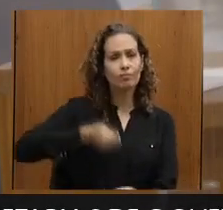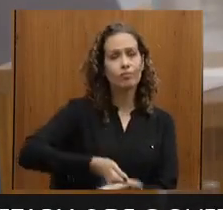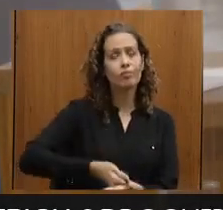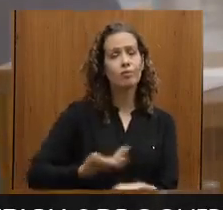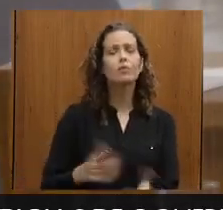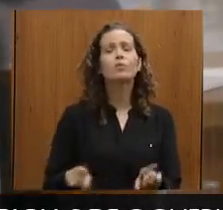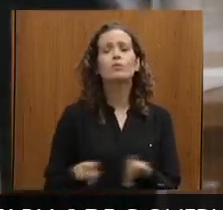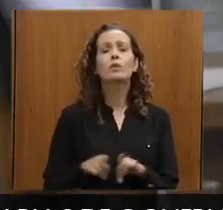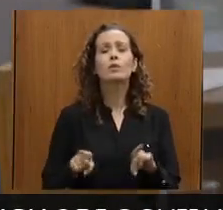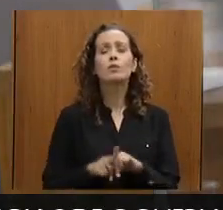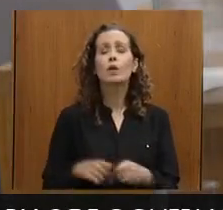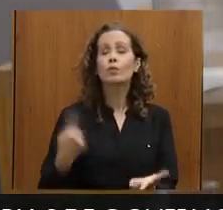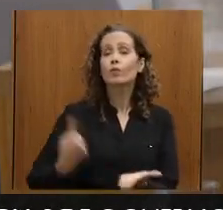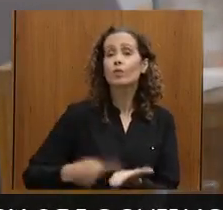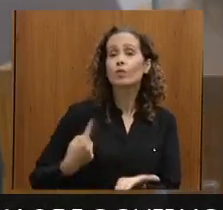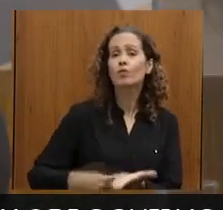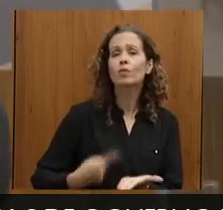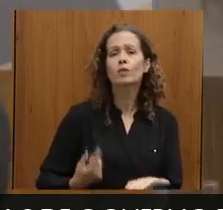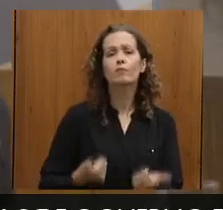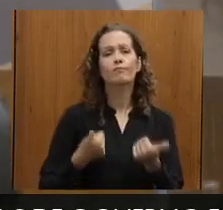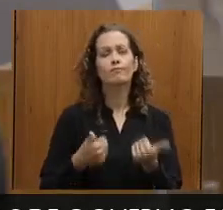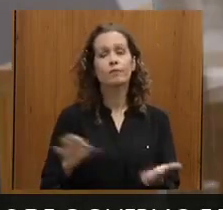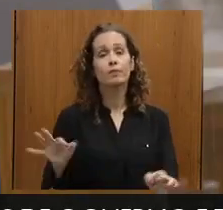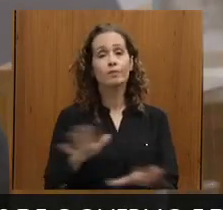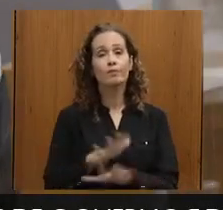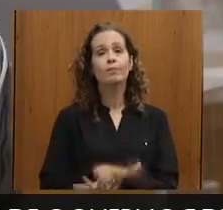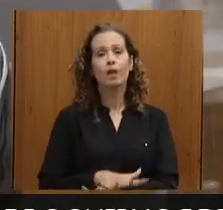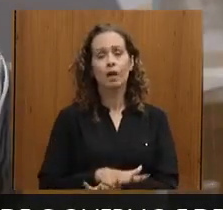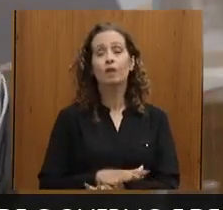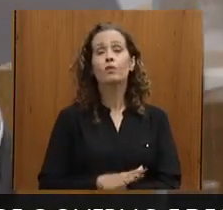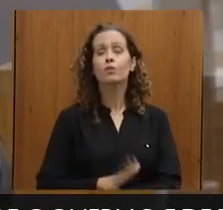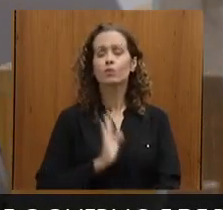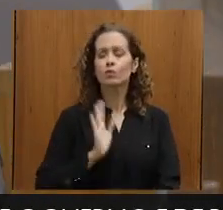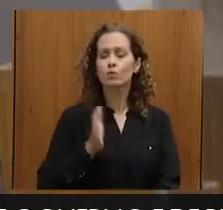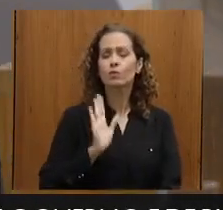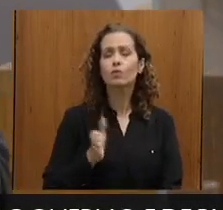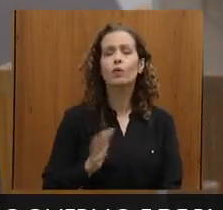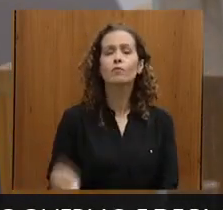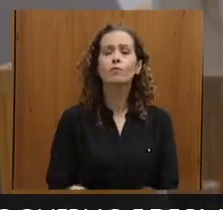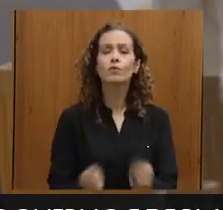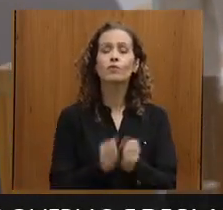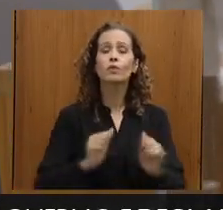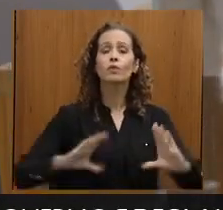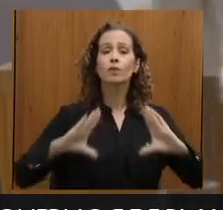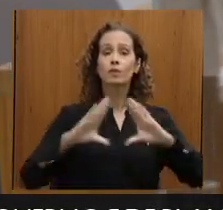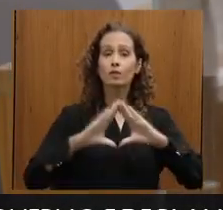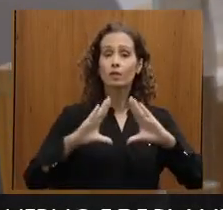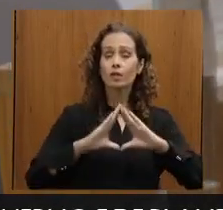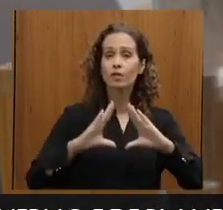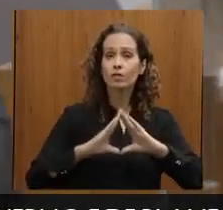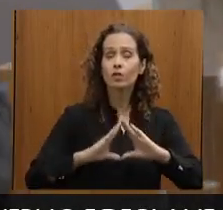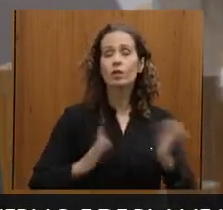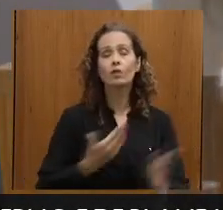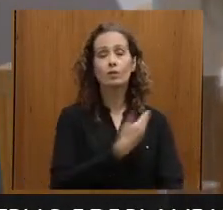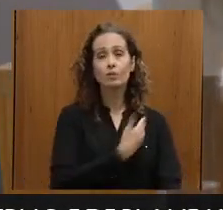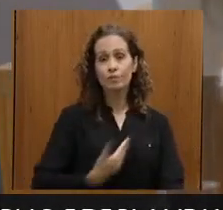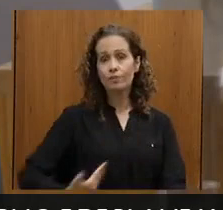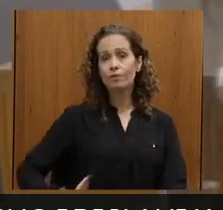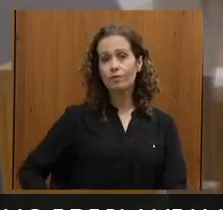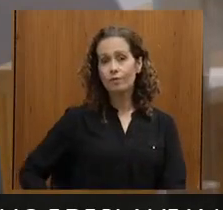também é mais um compromisso firmado e realizado da parceria entre a Assembleia Legislativa e o governo